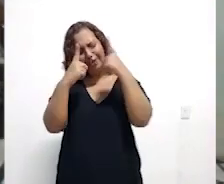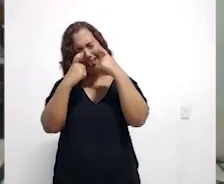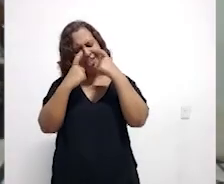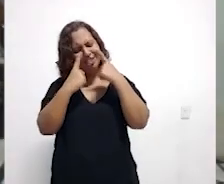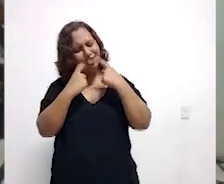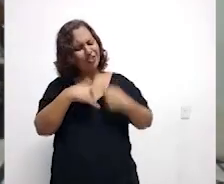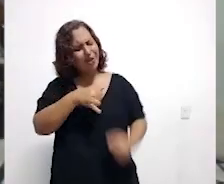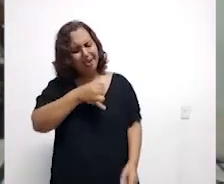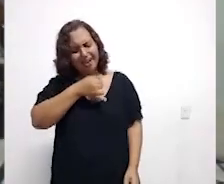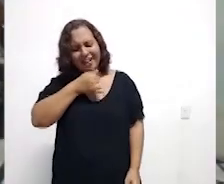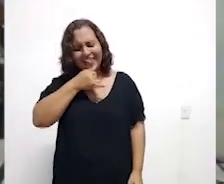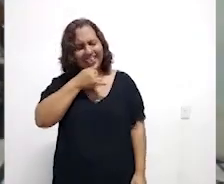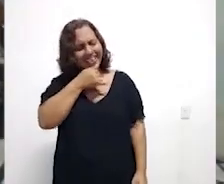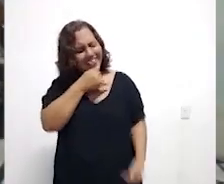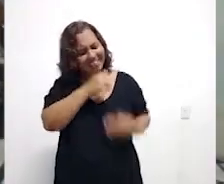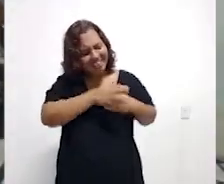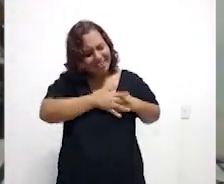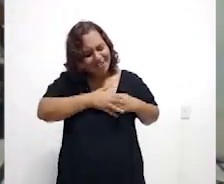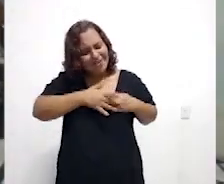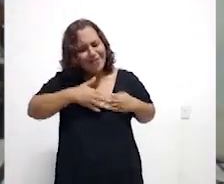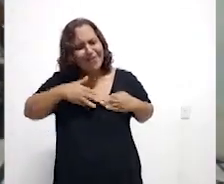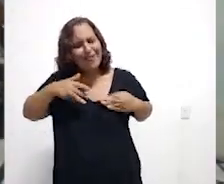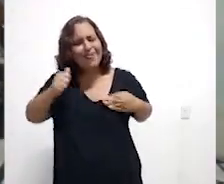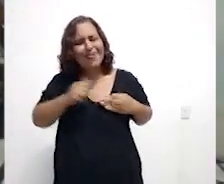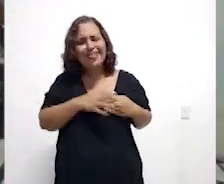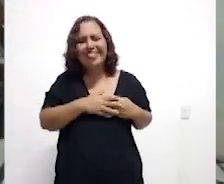filho que chora.